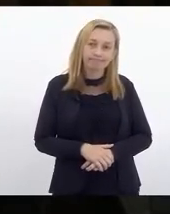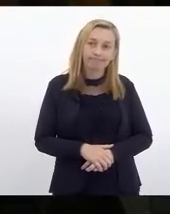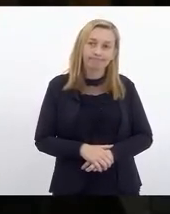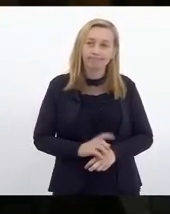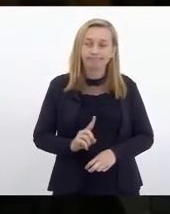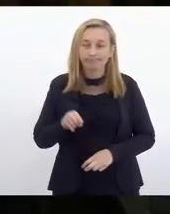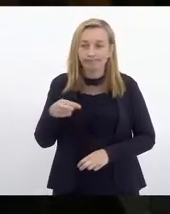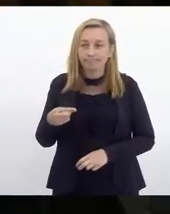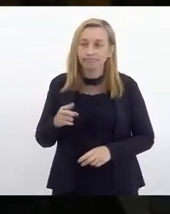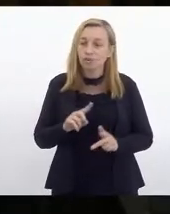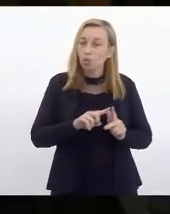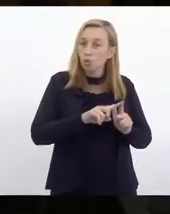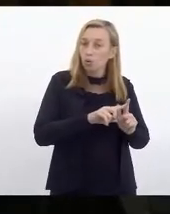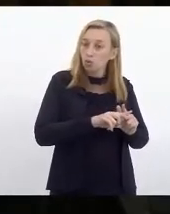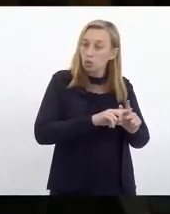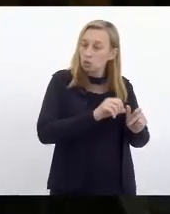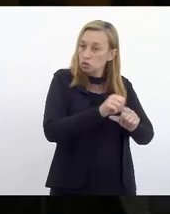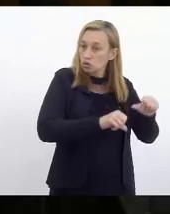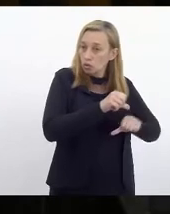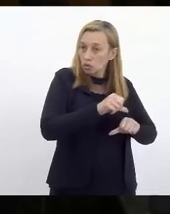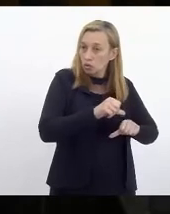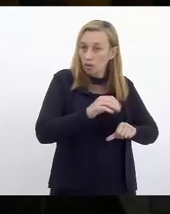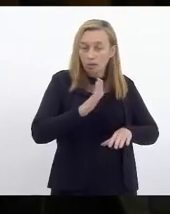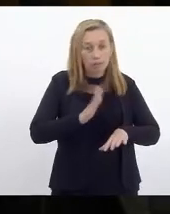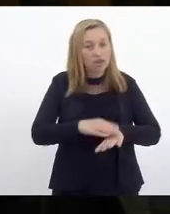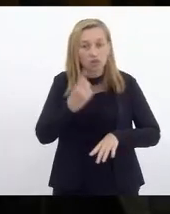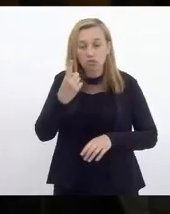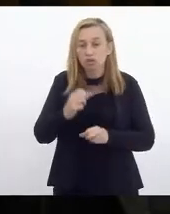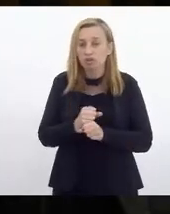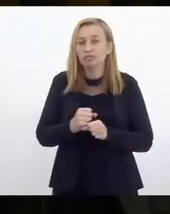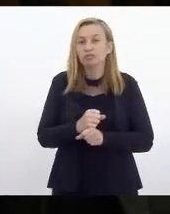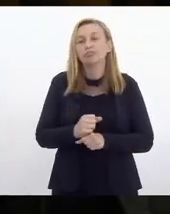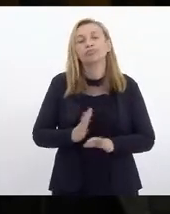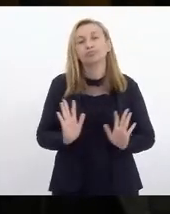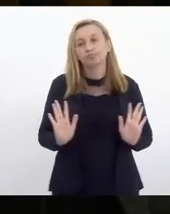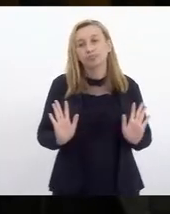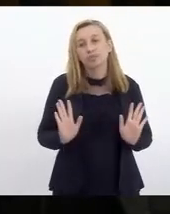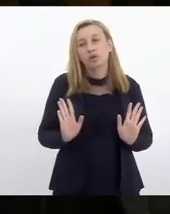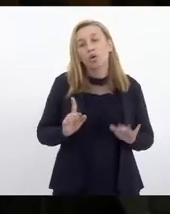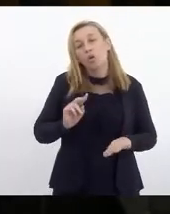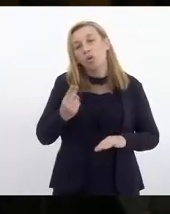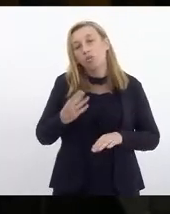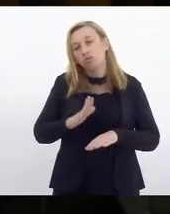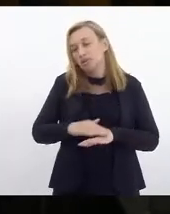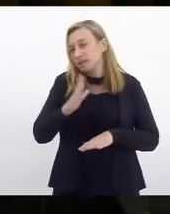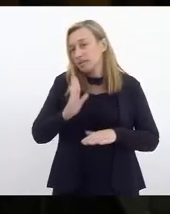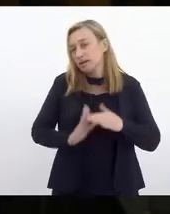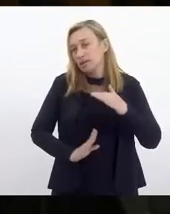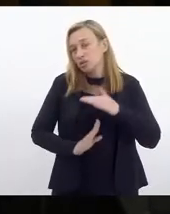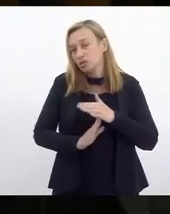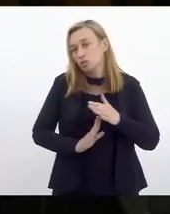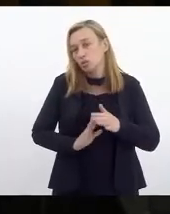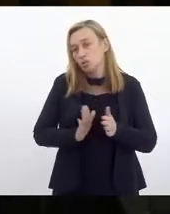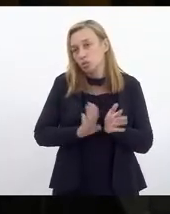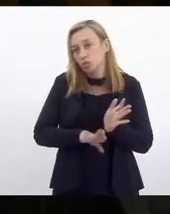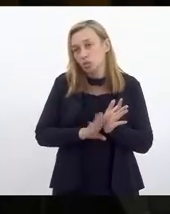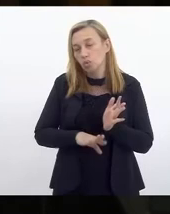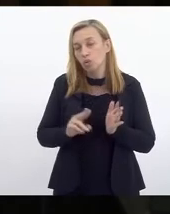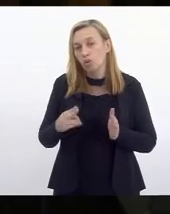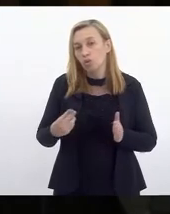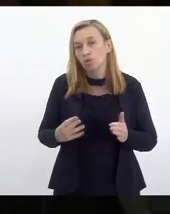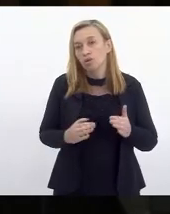ou troca o indicador, ou vamos botar mais um ano, para poder aumentar o teto de gasto. ou até